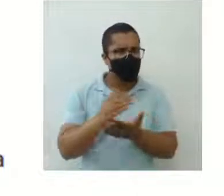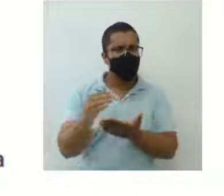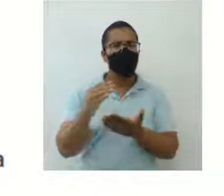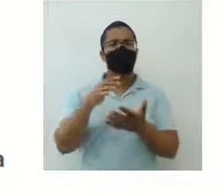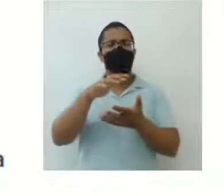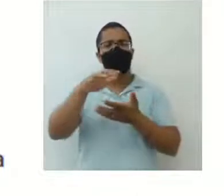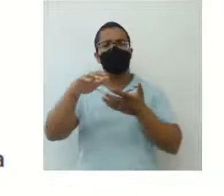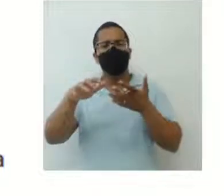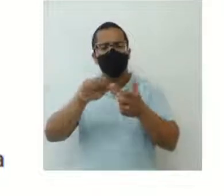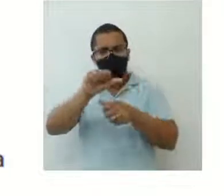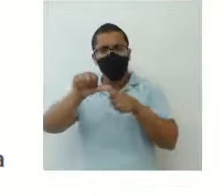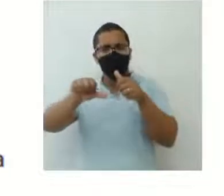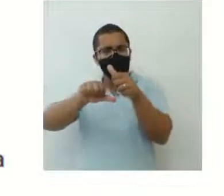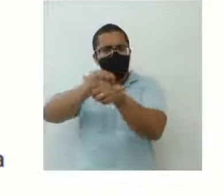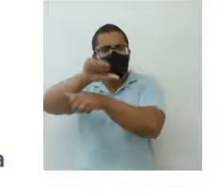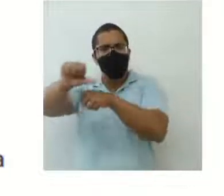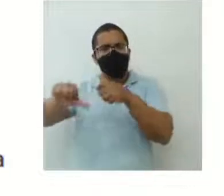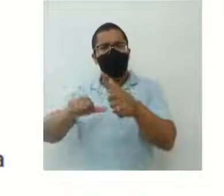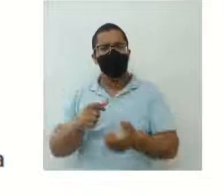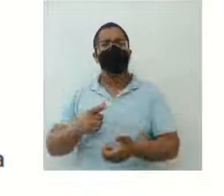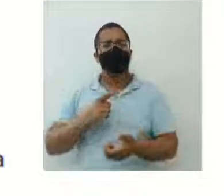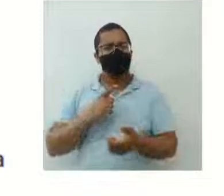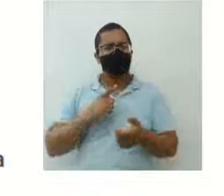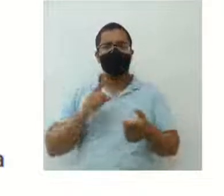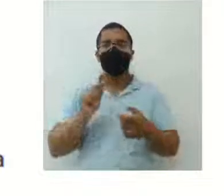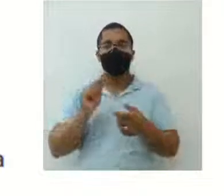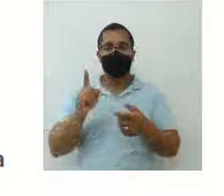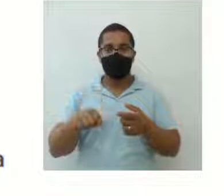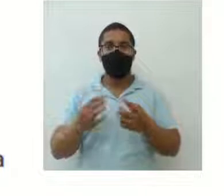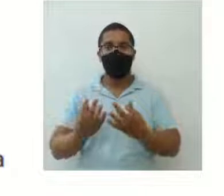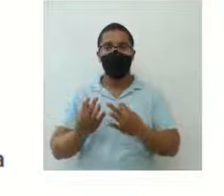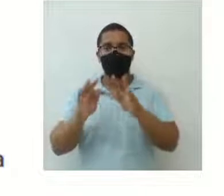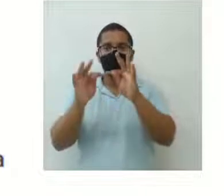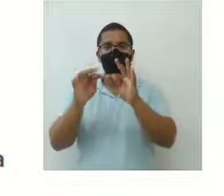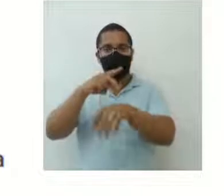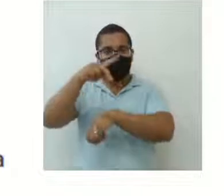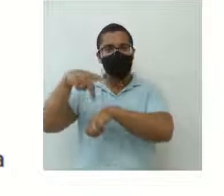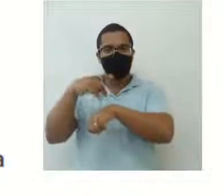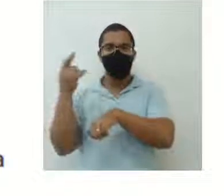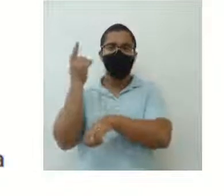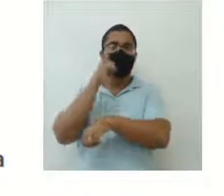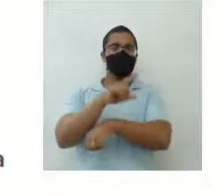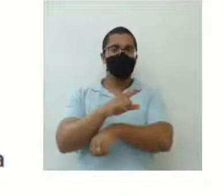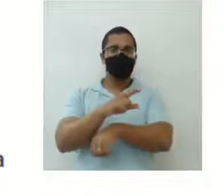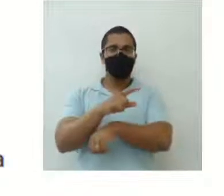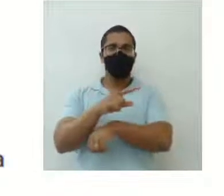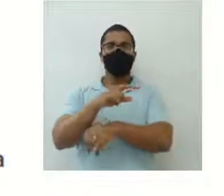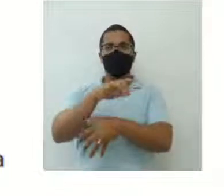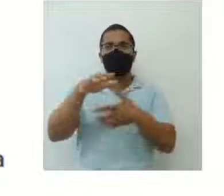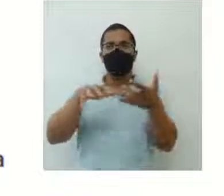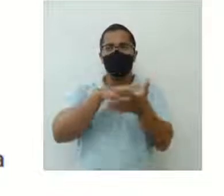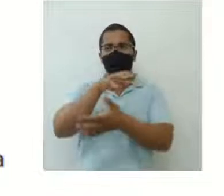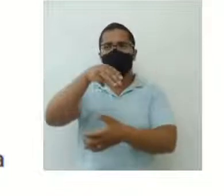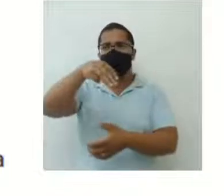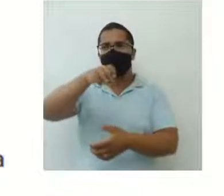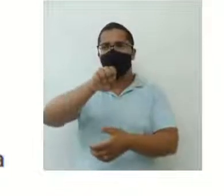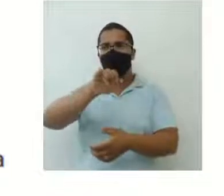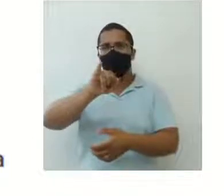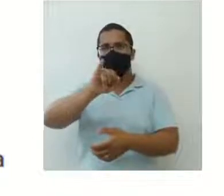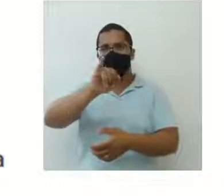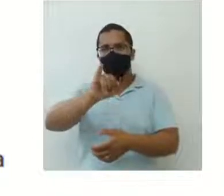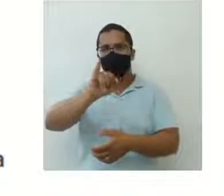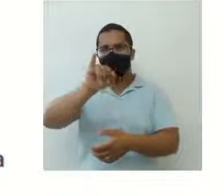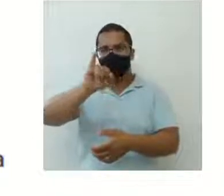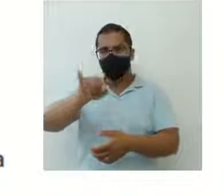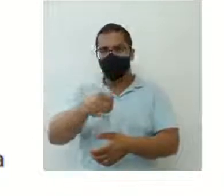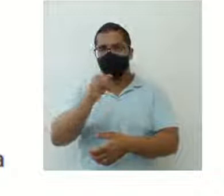com o objetivo de modernizar o país. A Revolução Meiji. Então, o poder dos